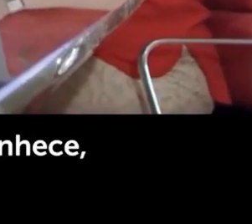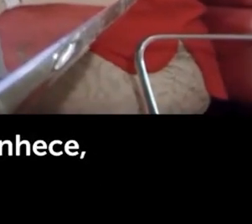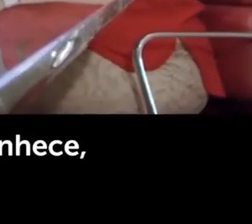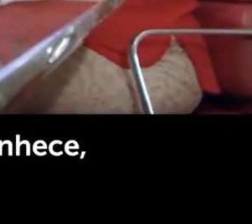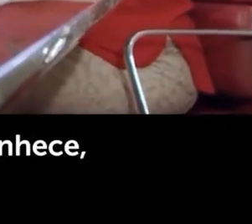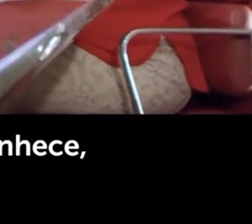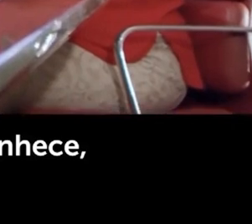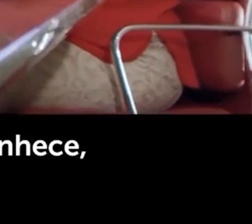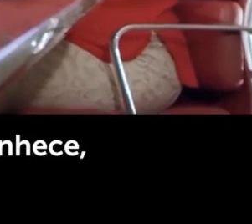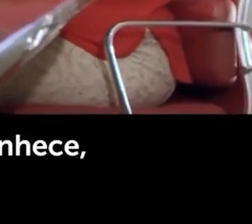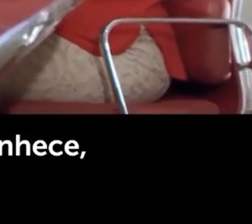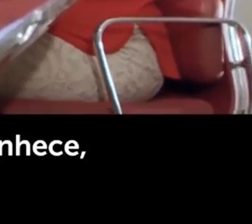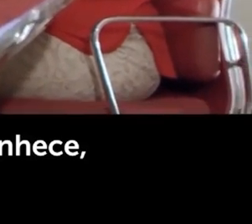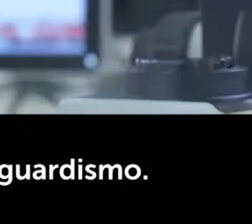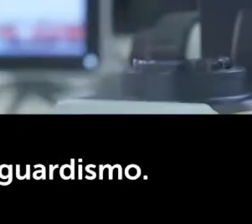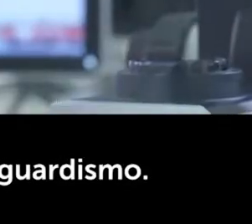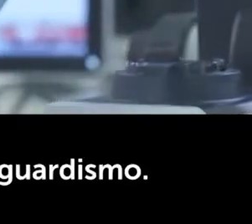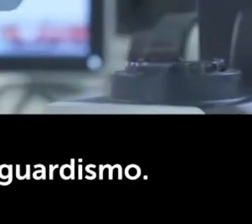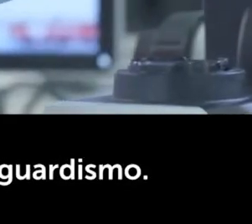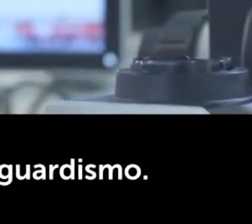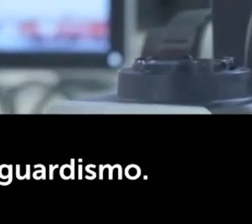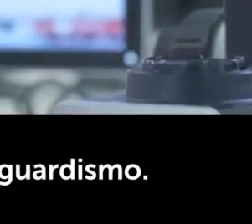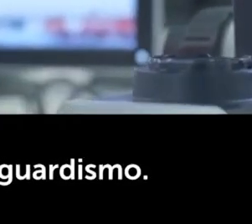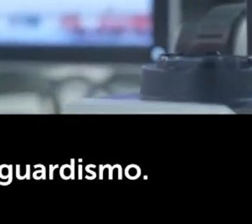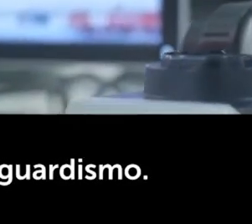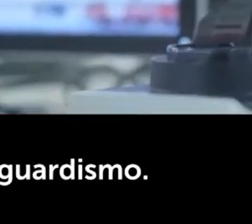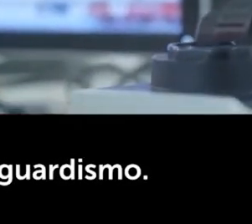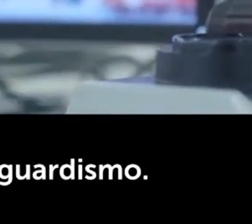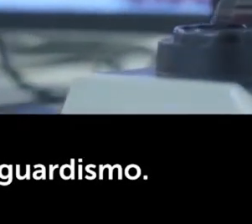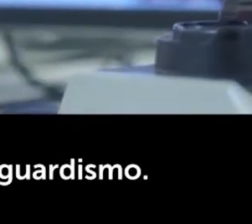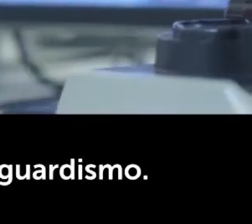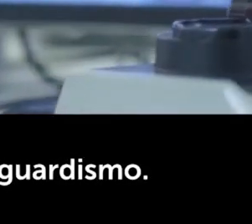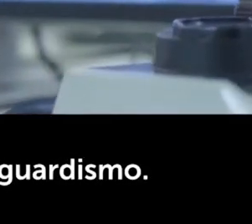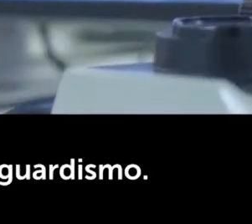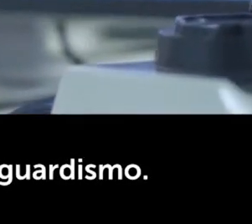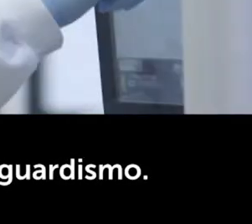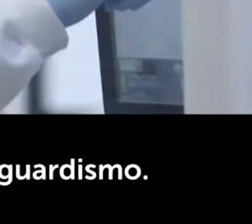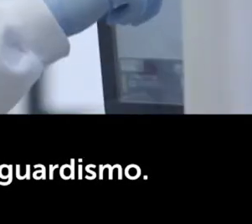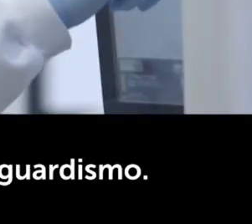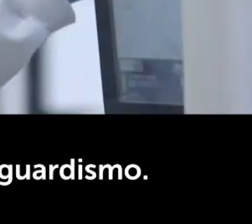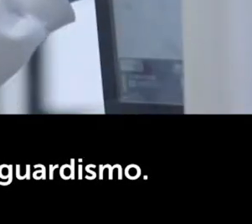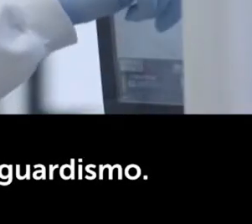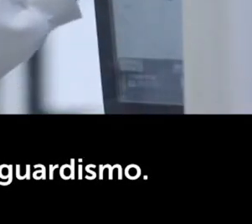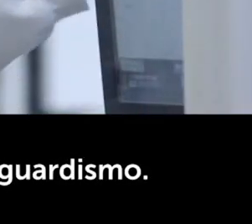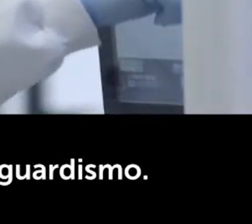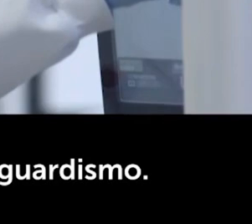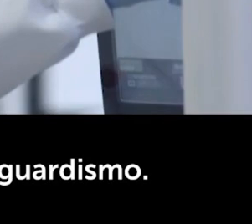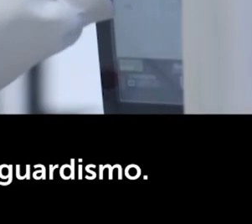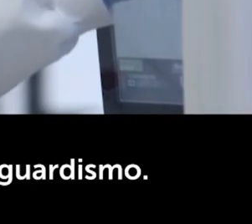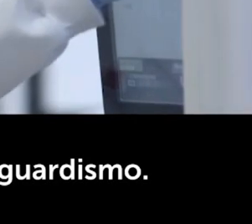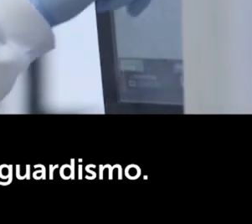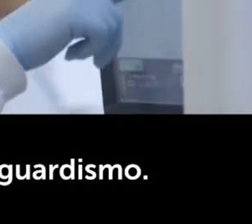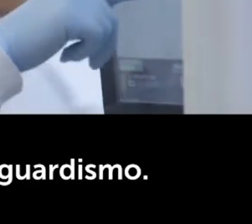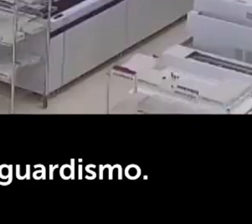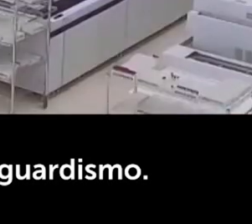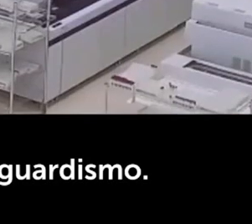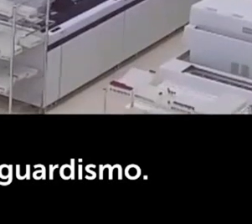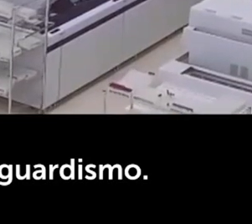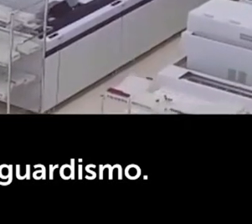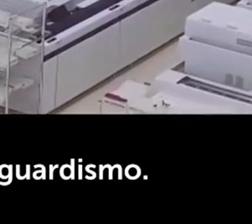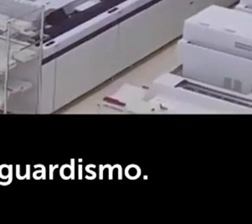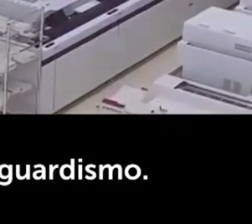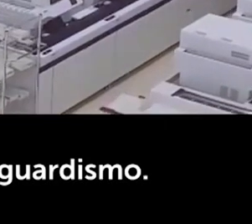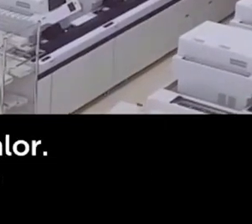ela tinha 29 anos. Uma trajetória de muitos desafios e aprendizados, sobretudo em relação